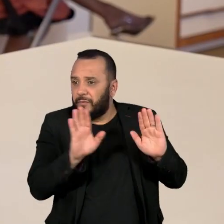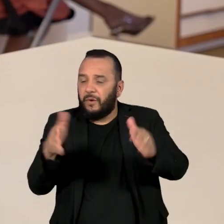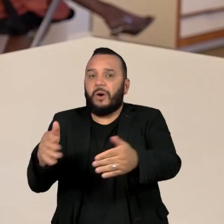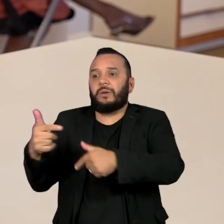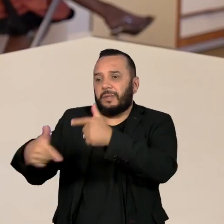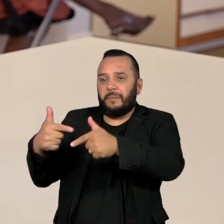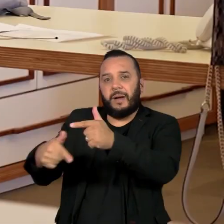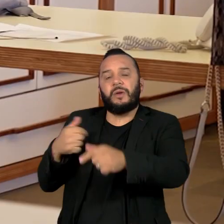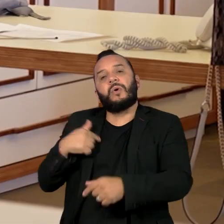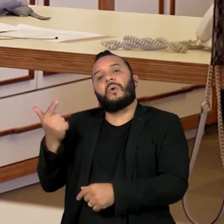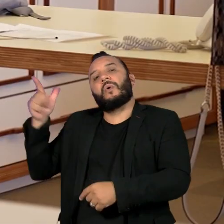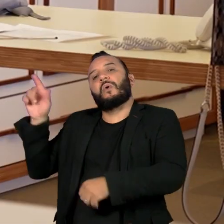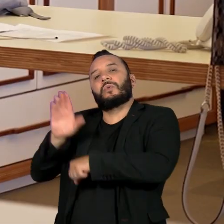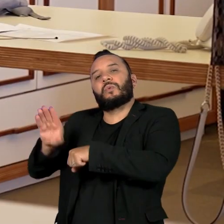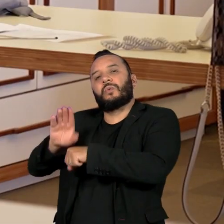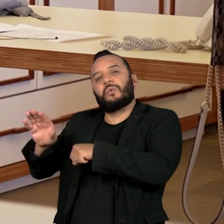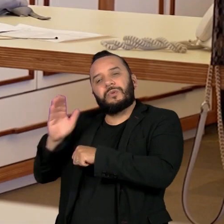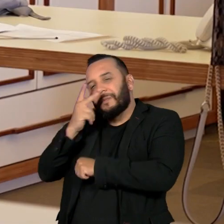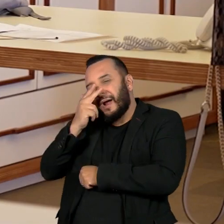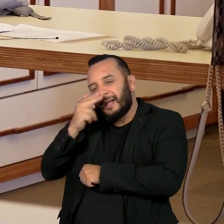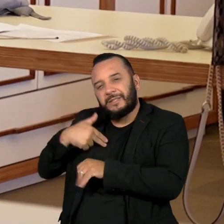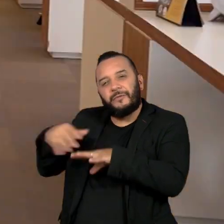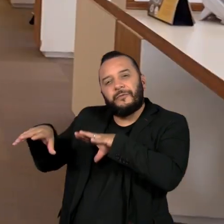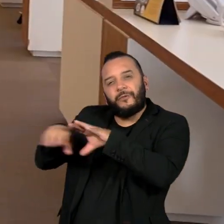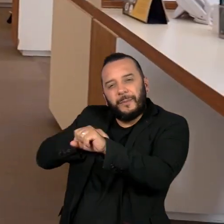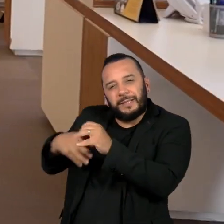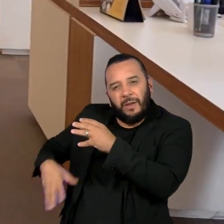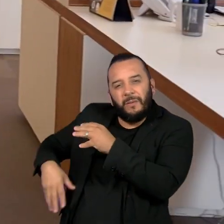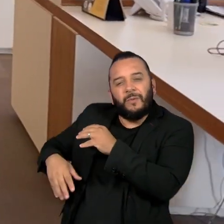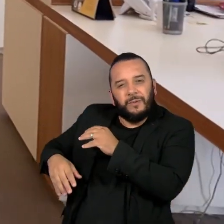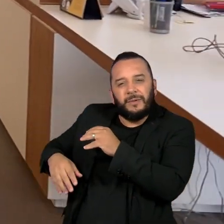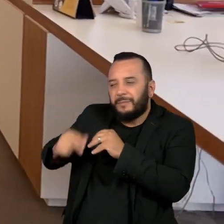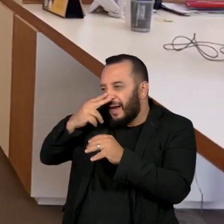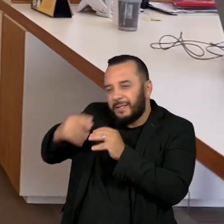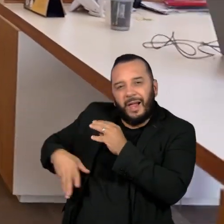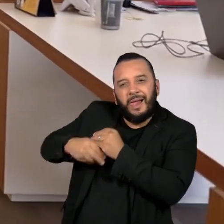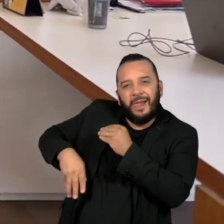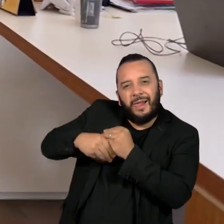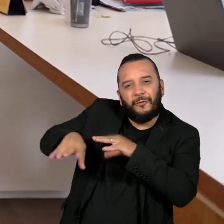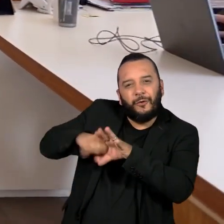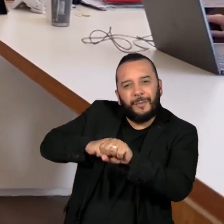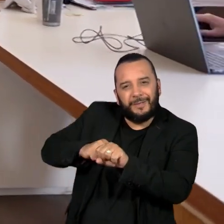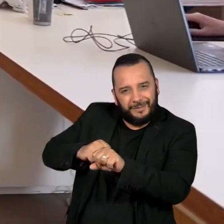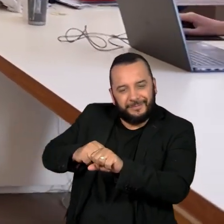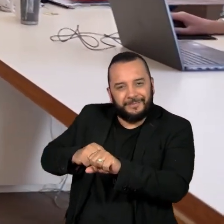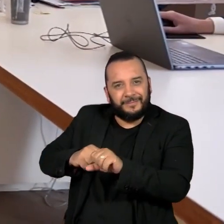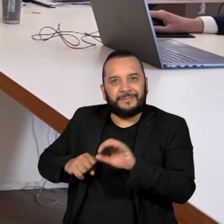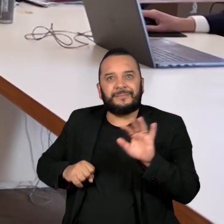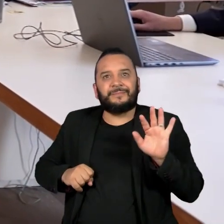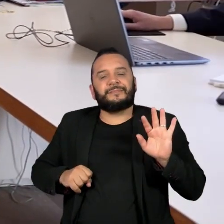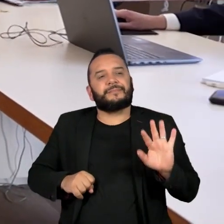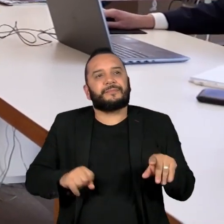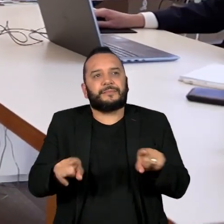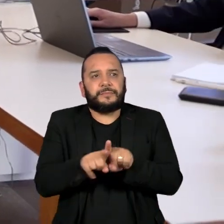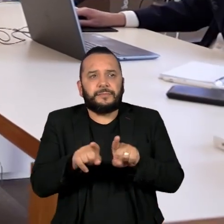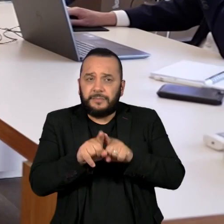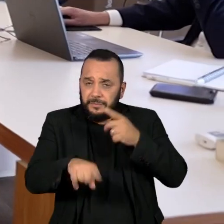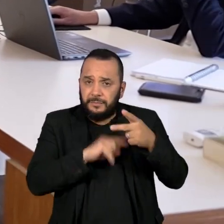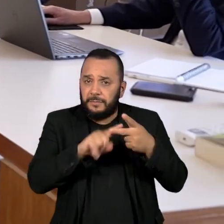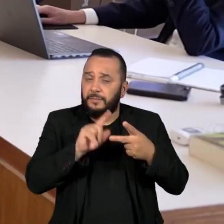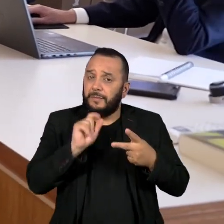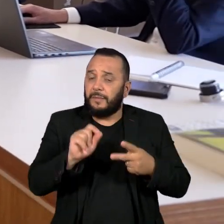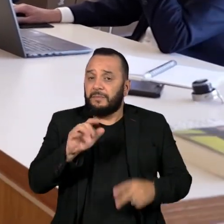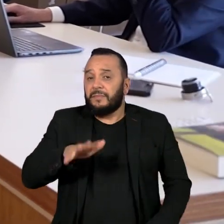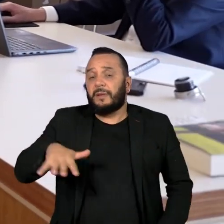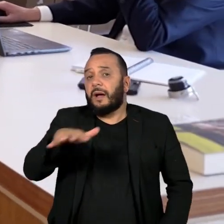outros cursos livres para complementar essa formação. O segundo ponto também é a questão de que a área de